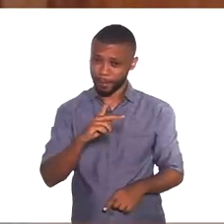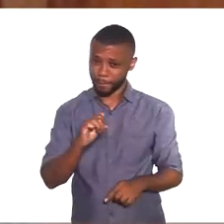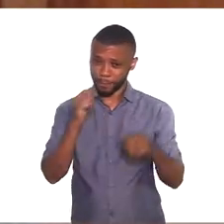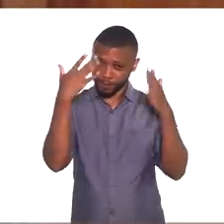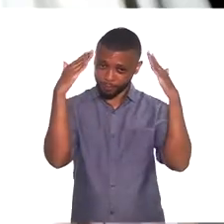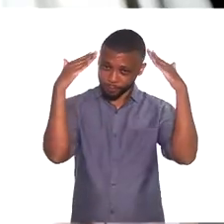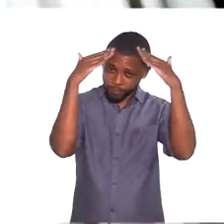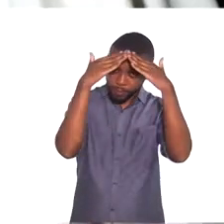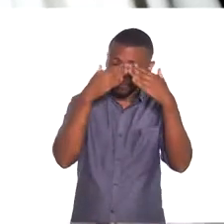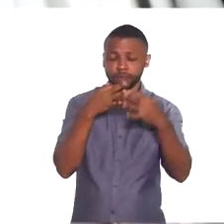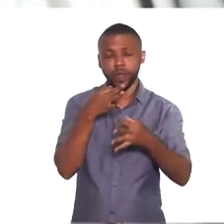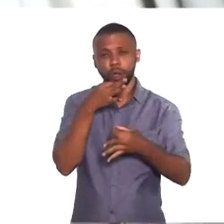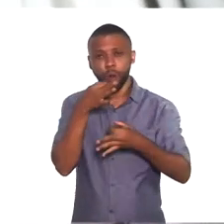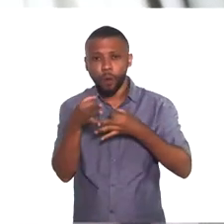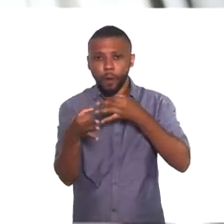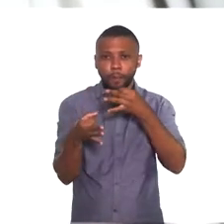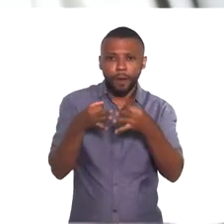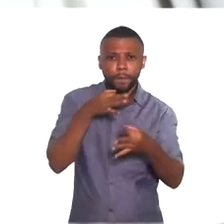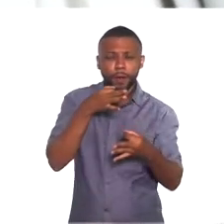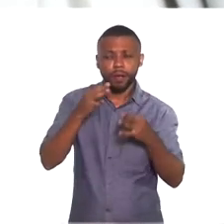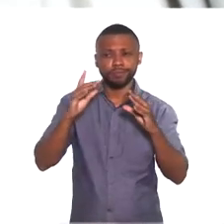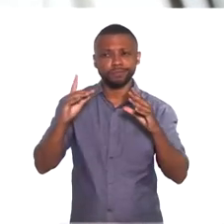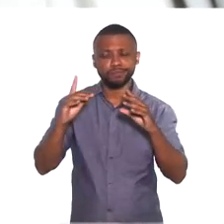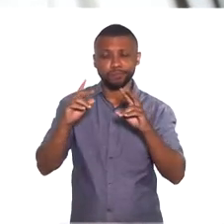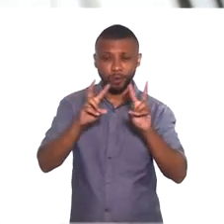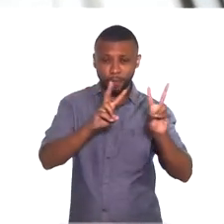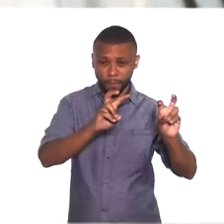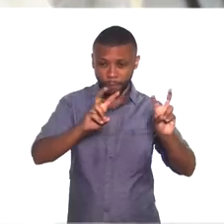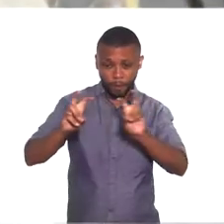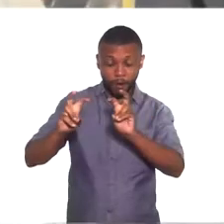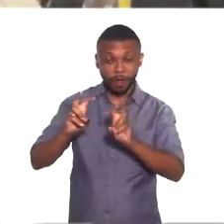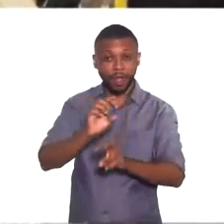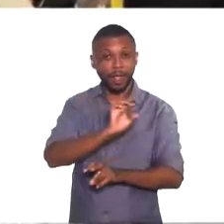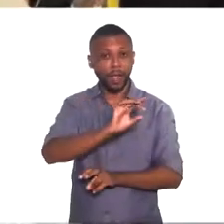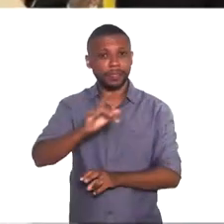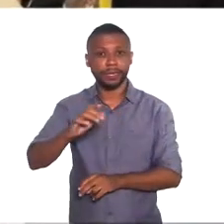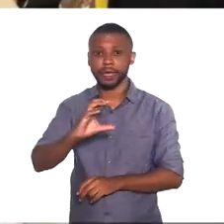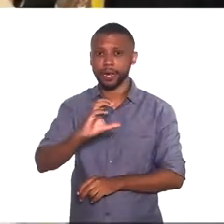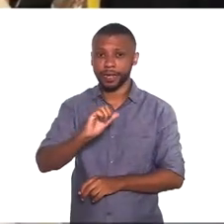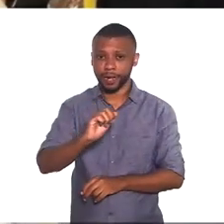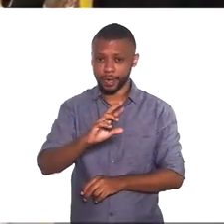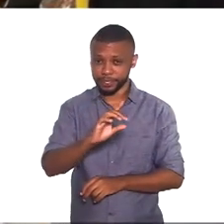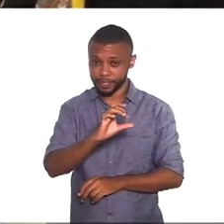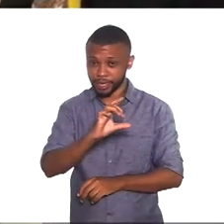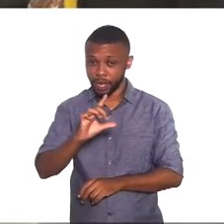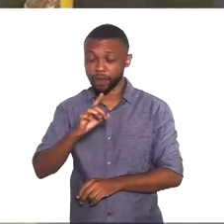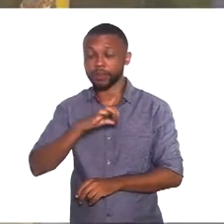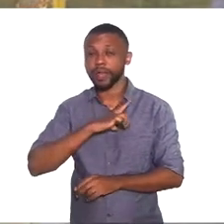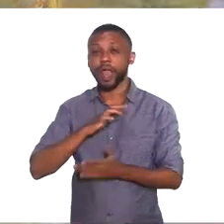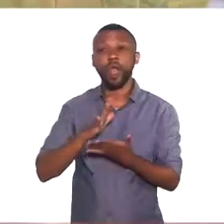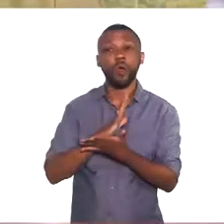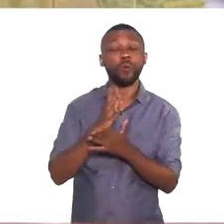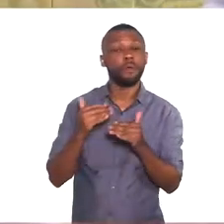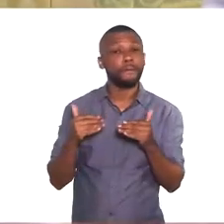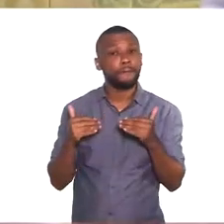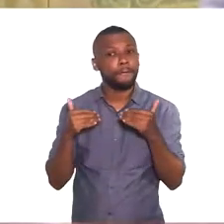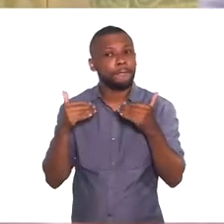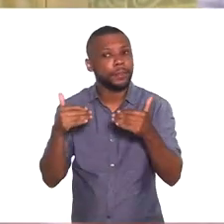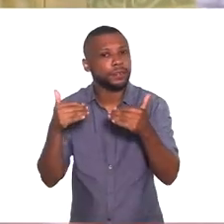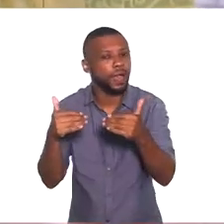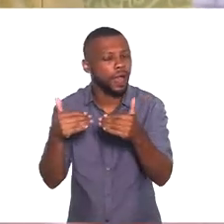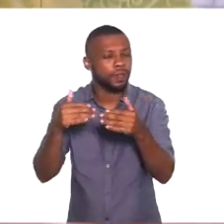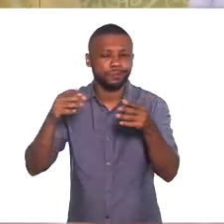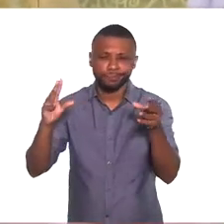próximo dele para estar junto para estar dando opiniões sobre algum assunto cada Cardeal